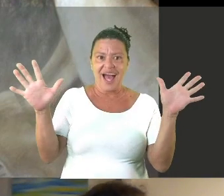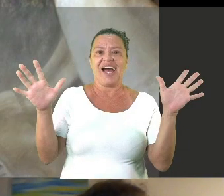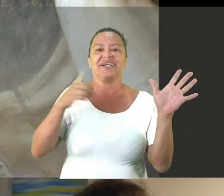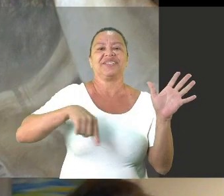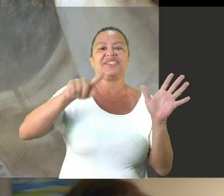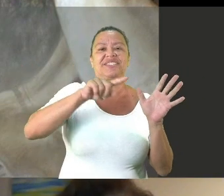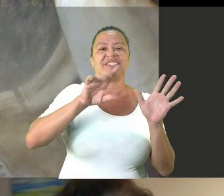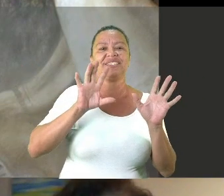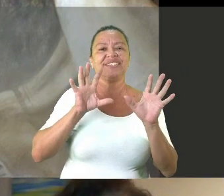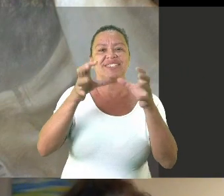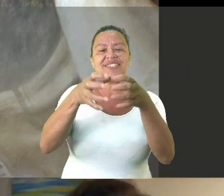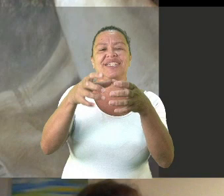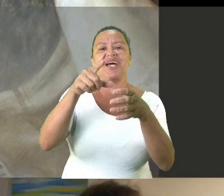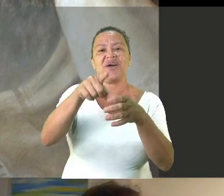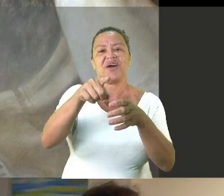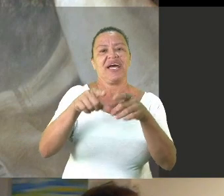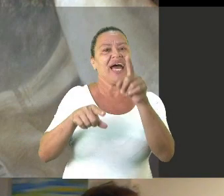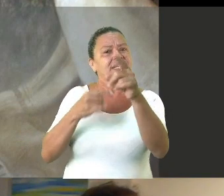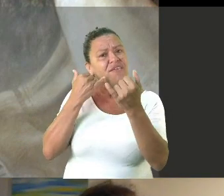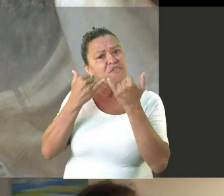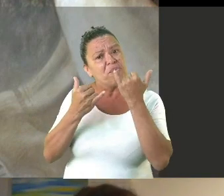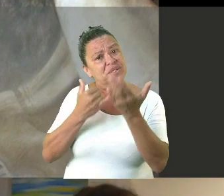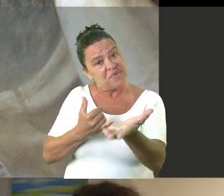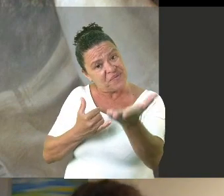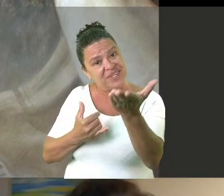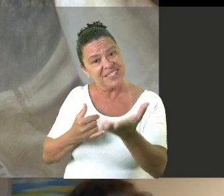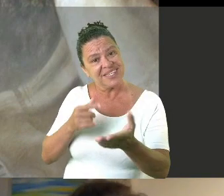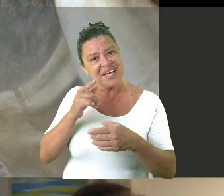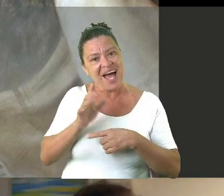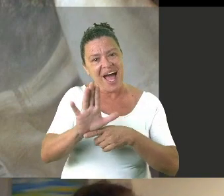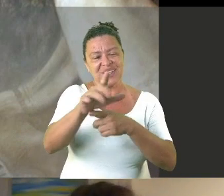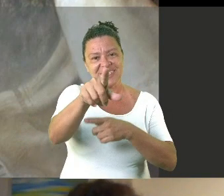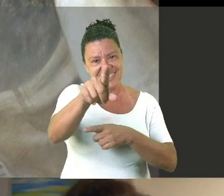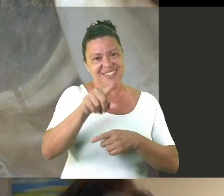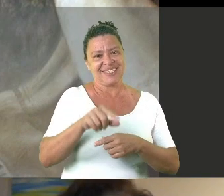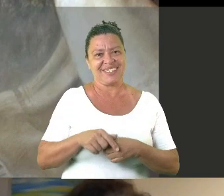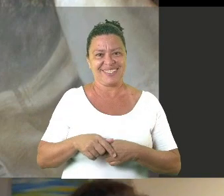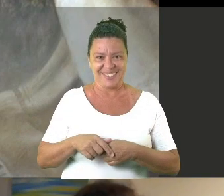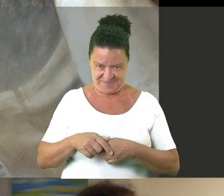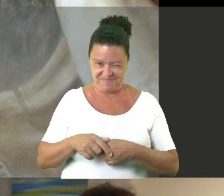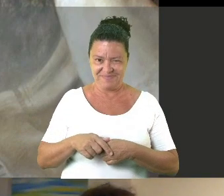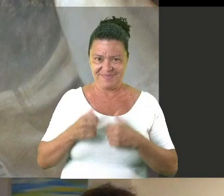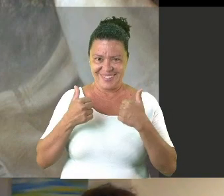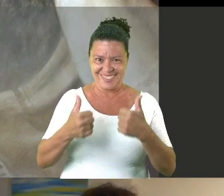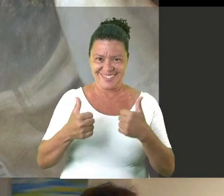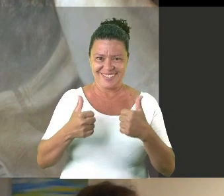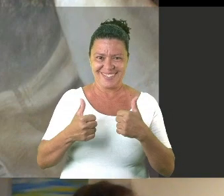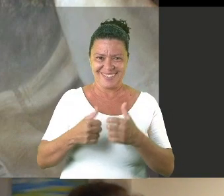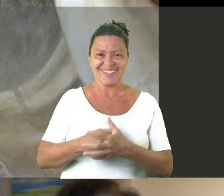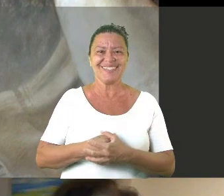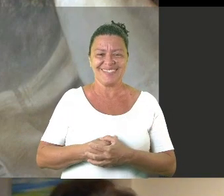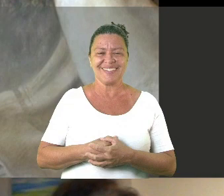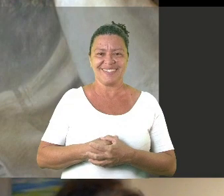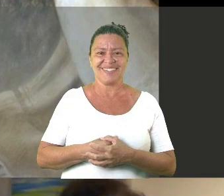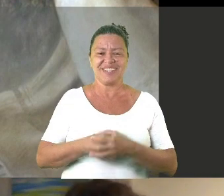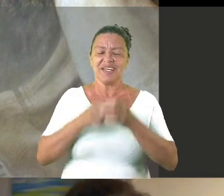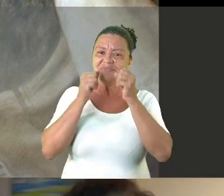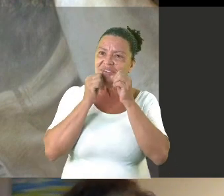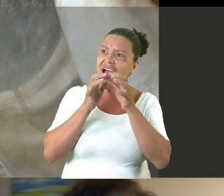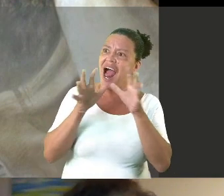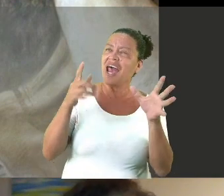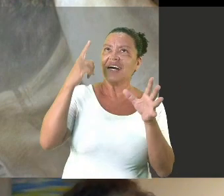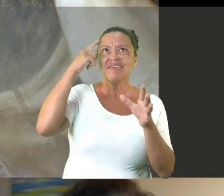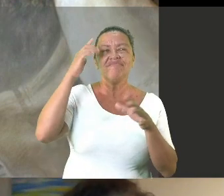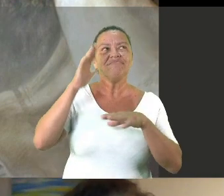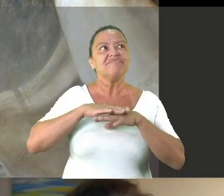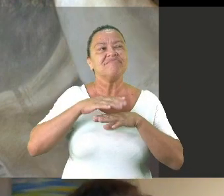consciência, levando até vocês essas informações para que ajudem também a vocês a expandirem as suas